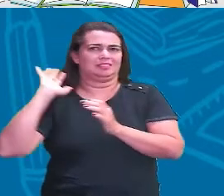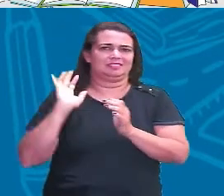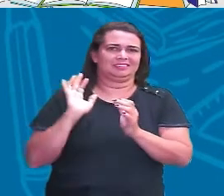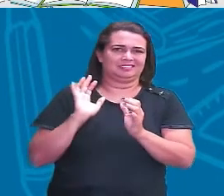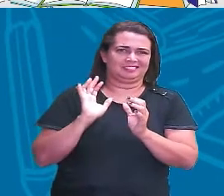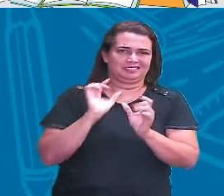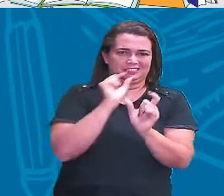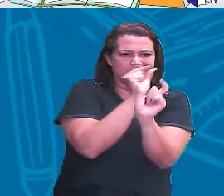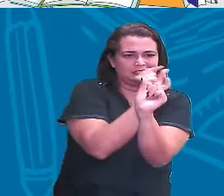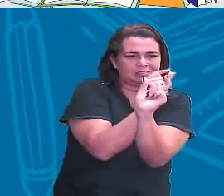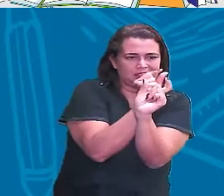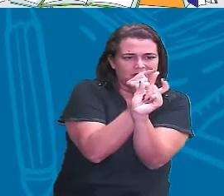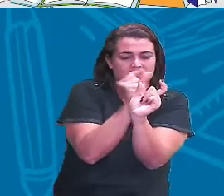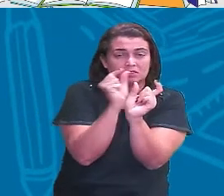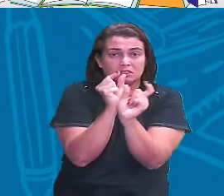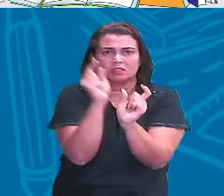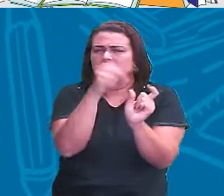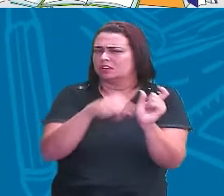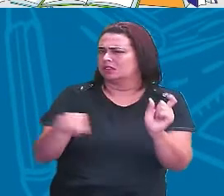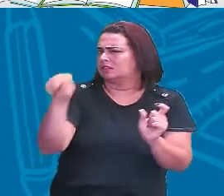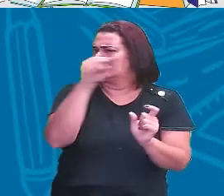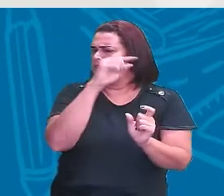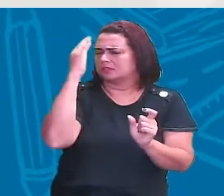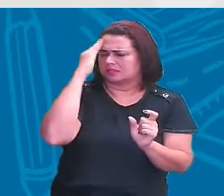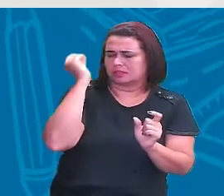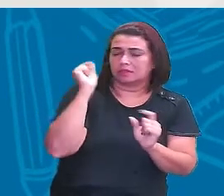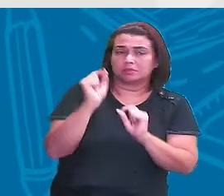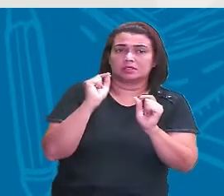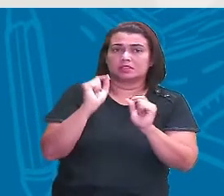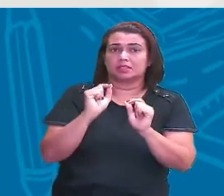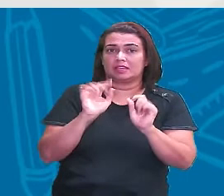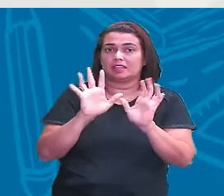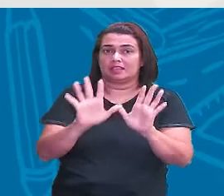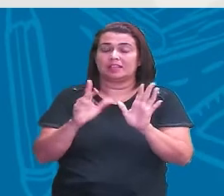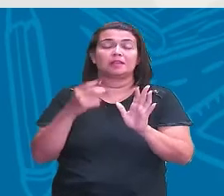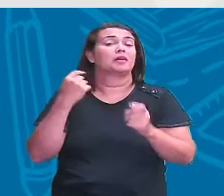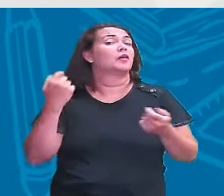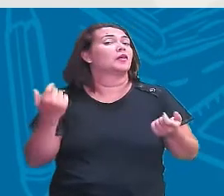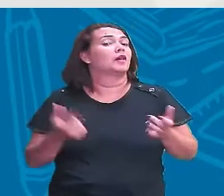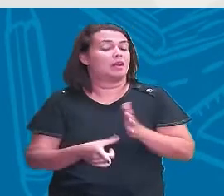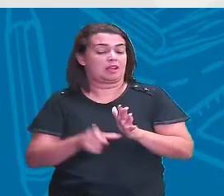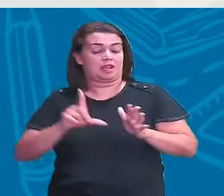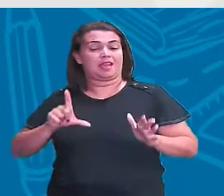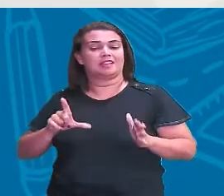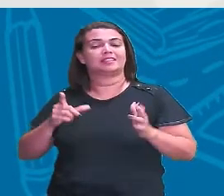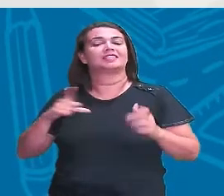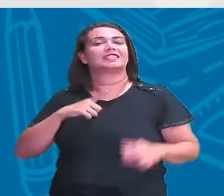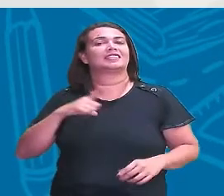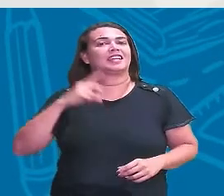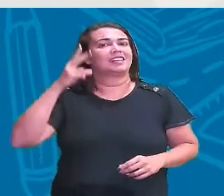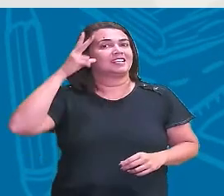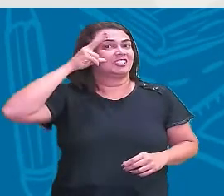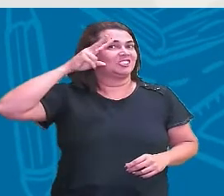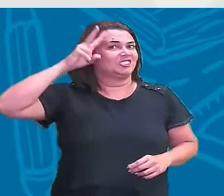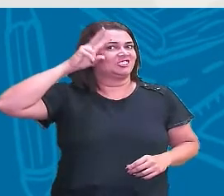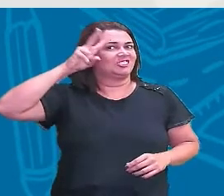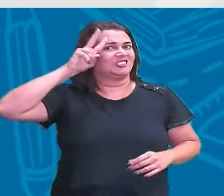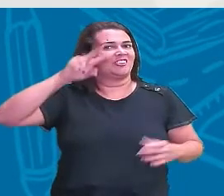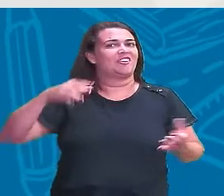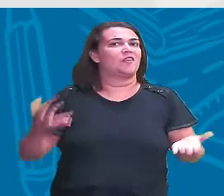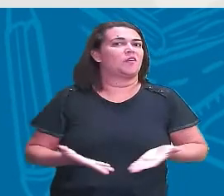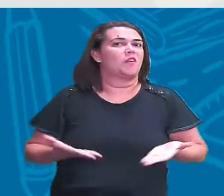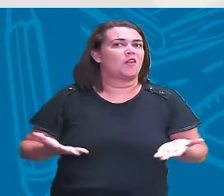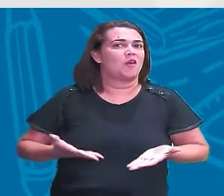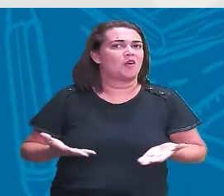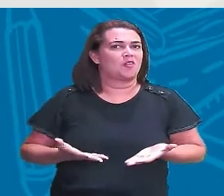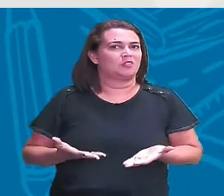já sabem, né? Antes da gente dar início à nossa aula, temos o quê? A nossa história do dia, né? Não